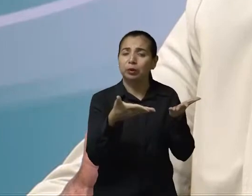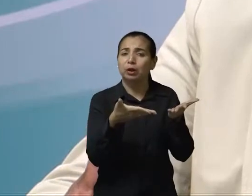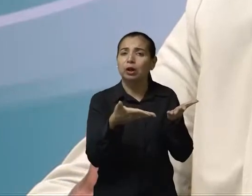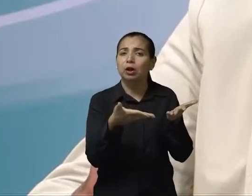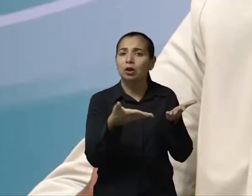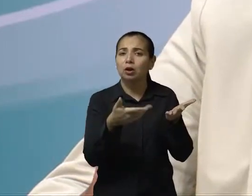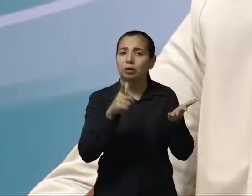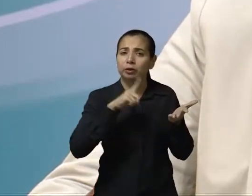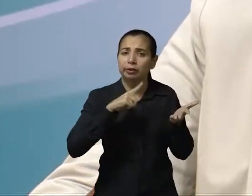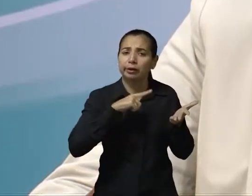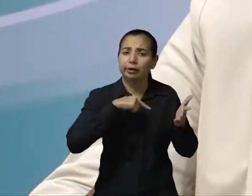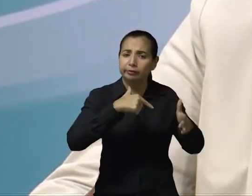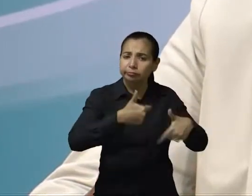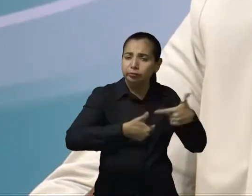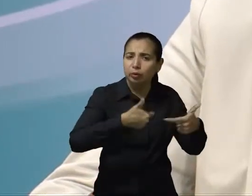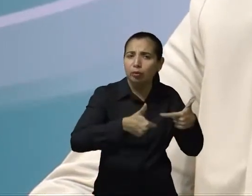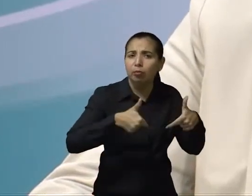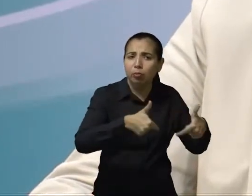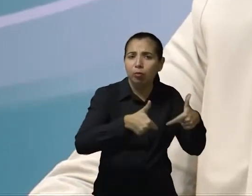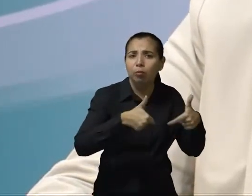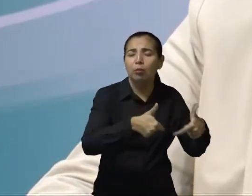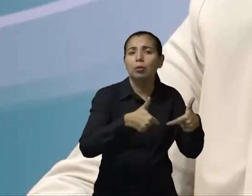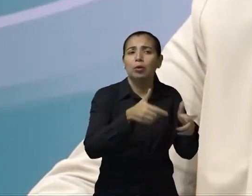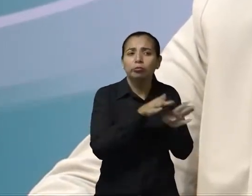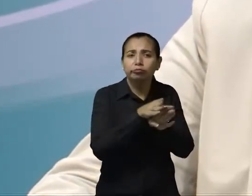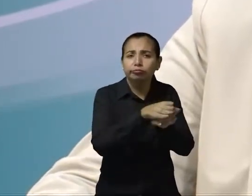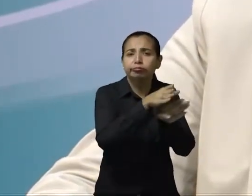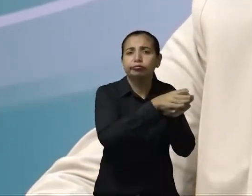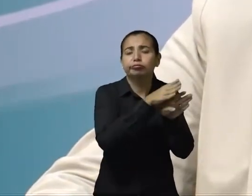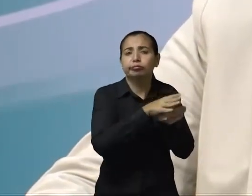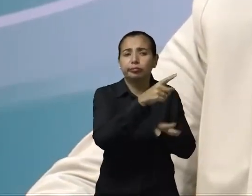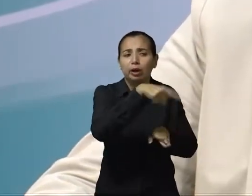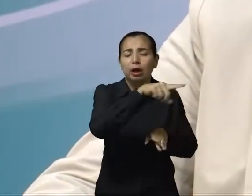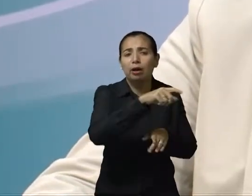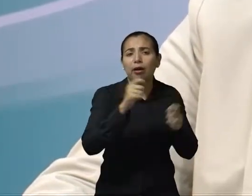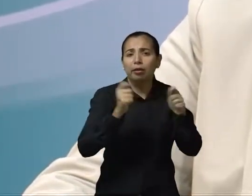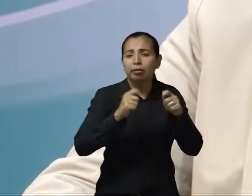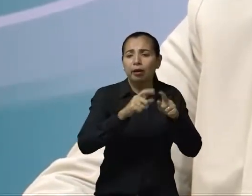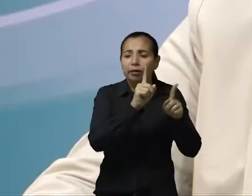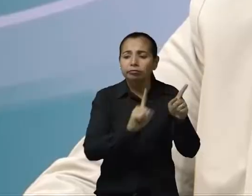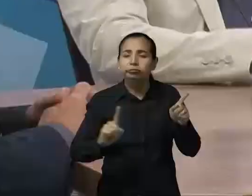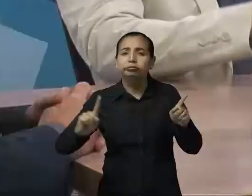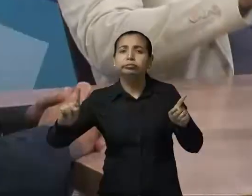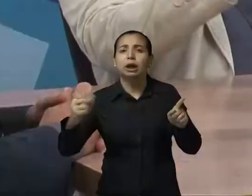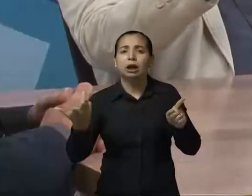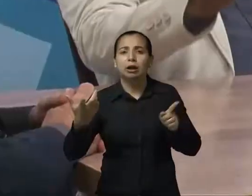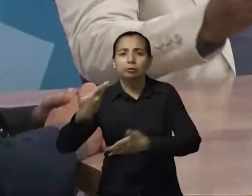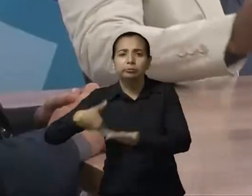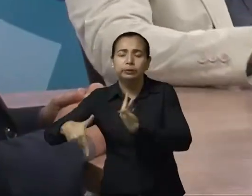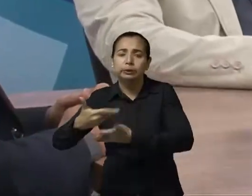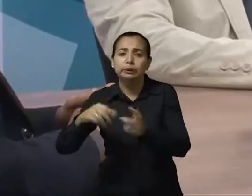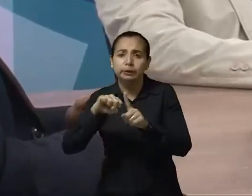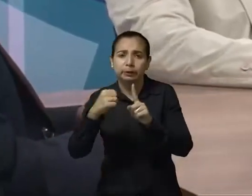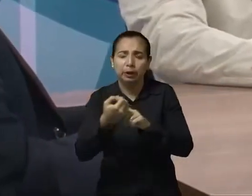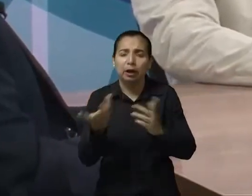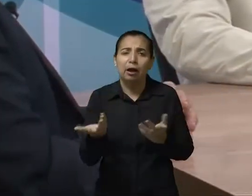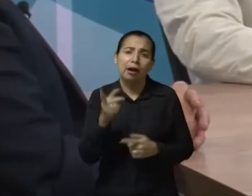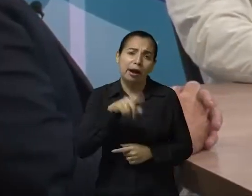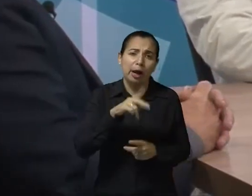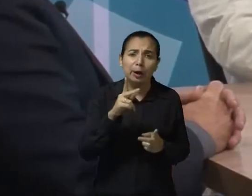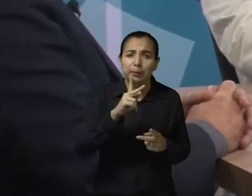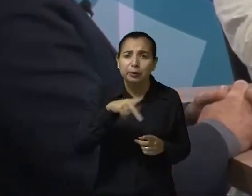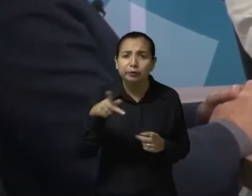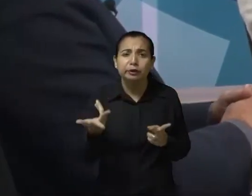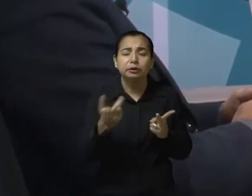das ações de ressocialização. Porque quem cuida vai ser o médico, o professor, o psicólogo, o